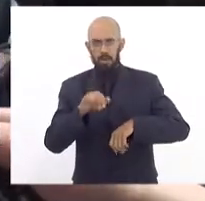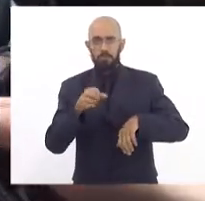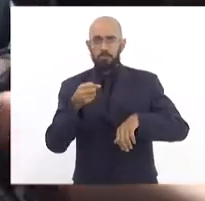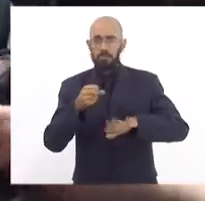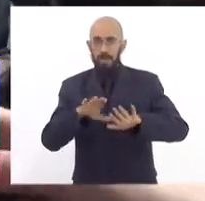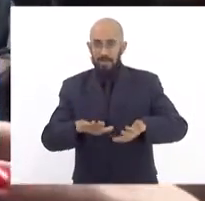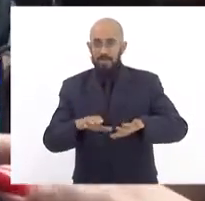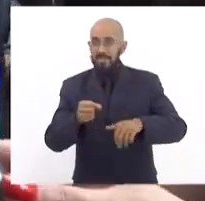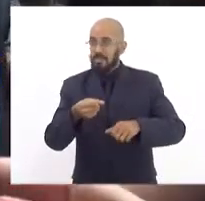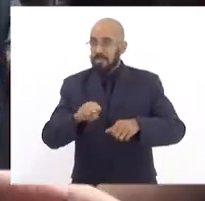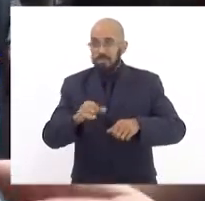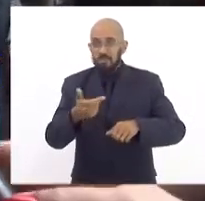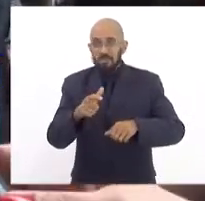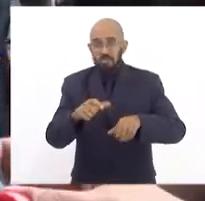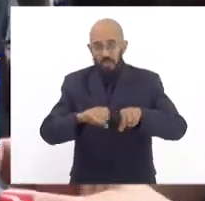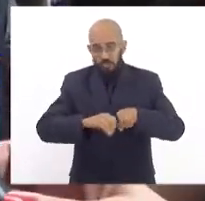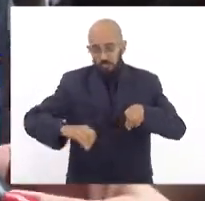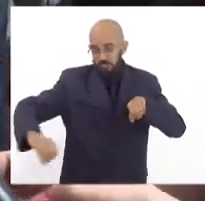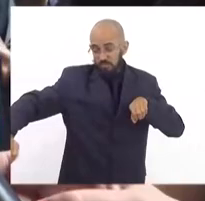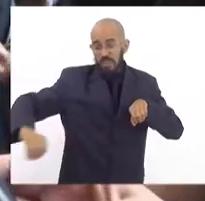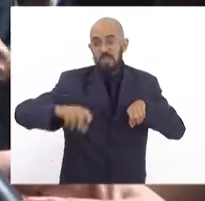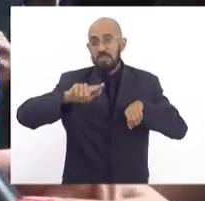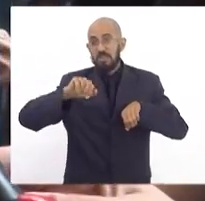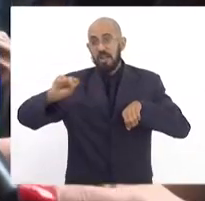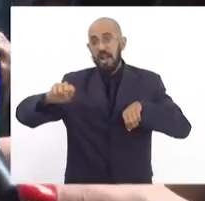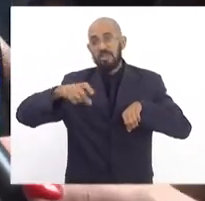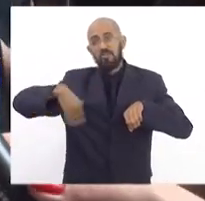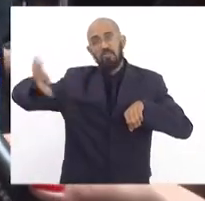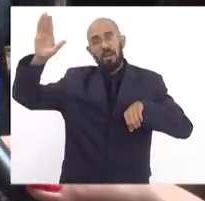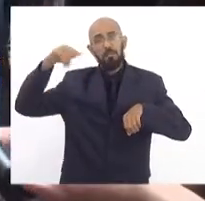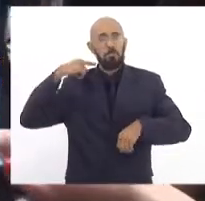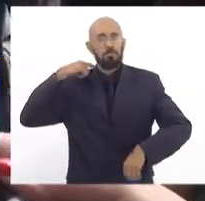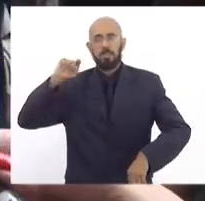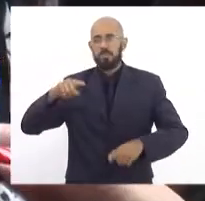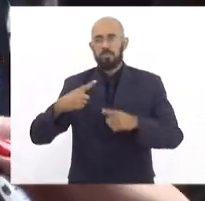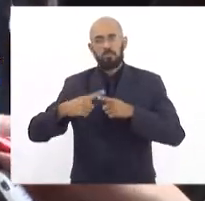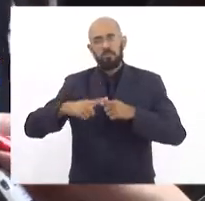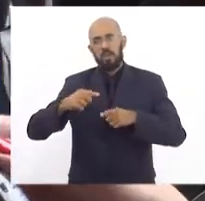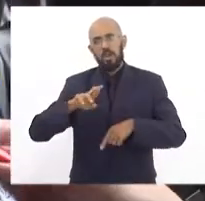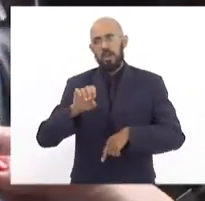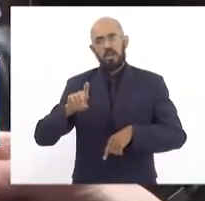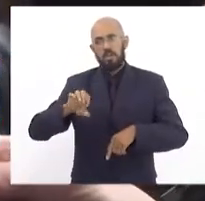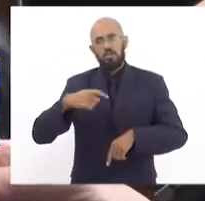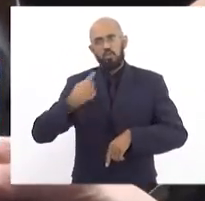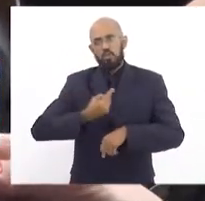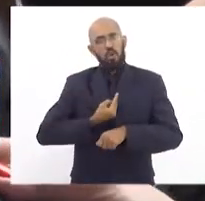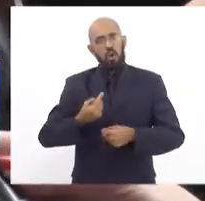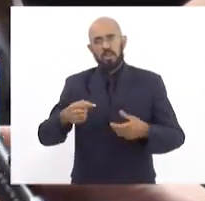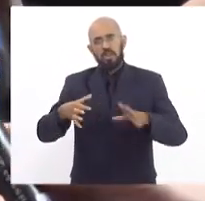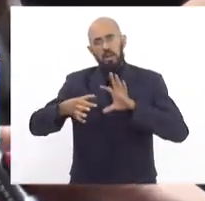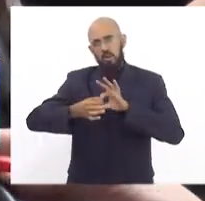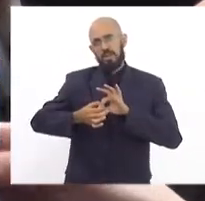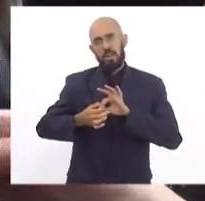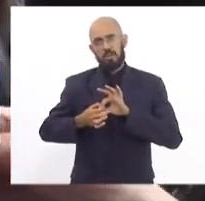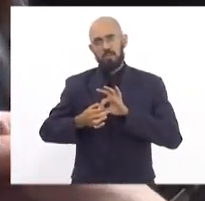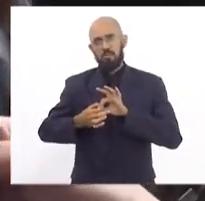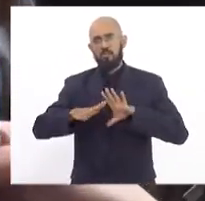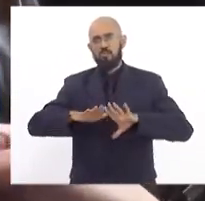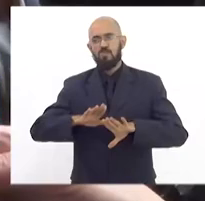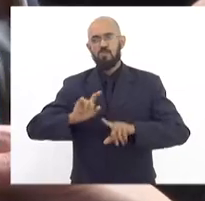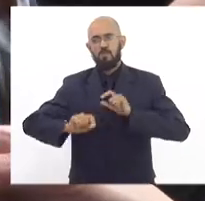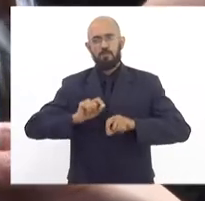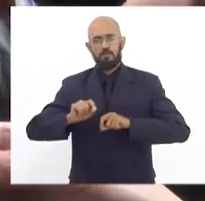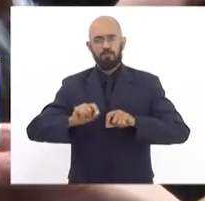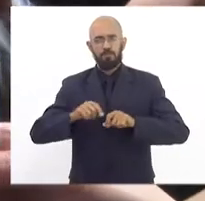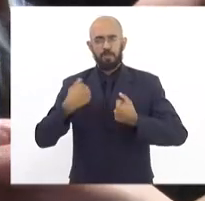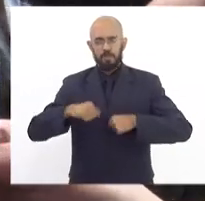para escoar, esse gás vai para Minas Gerais, que nossa rede está interligada. Então nós precisamos ter investimentos,